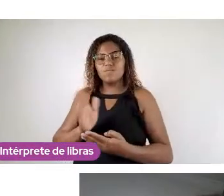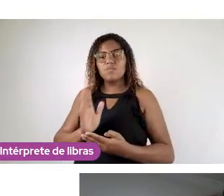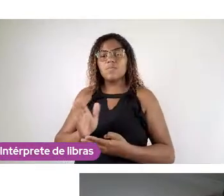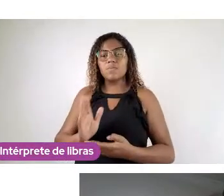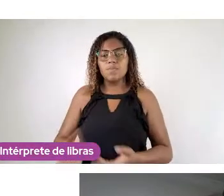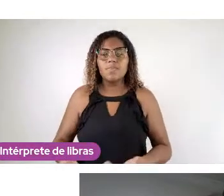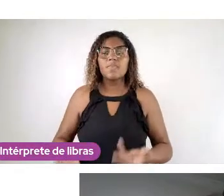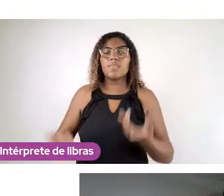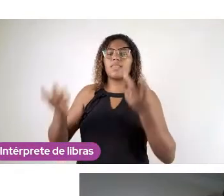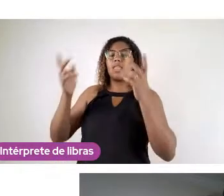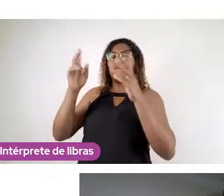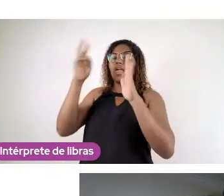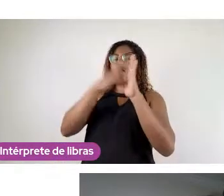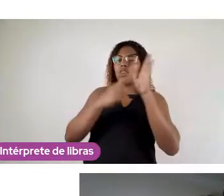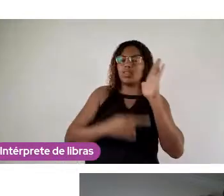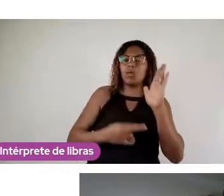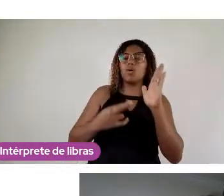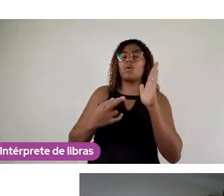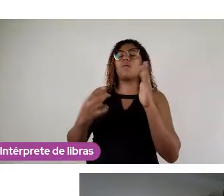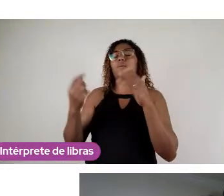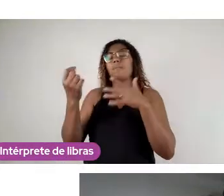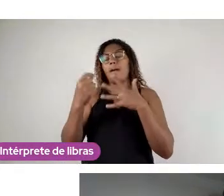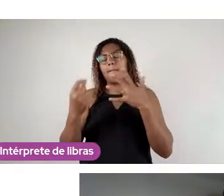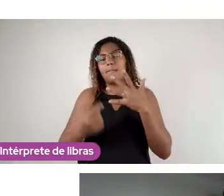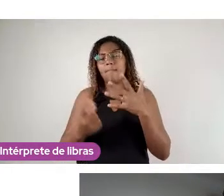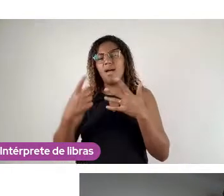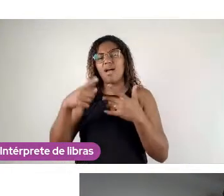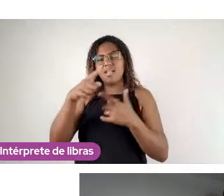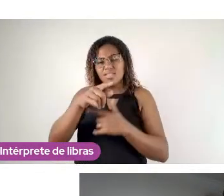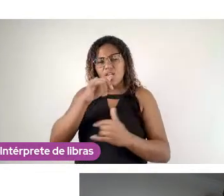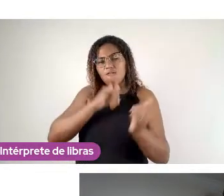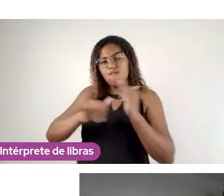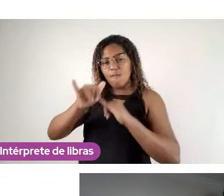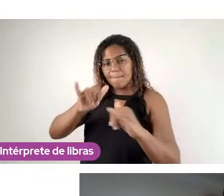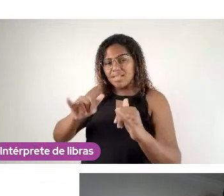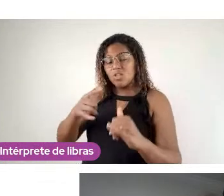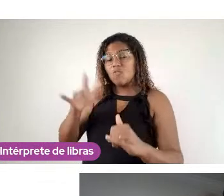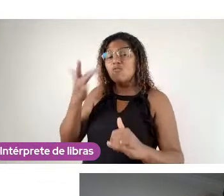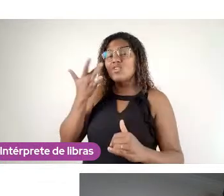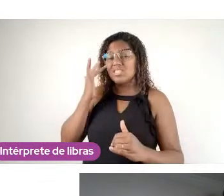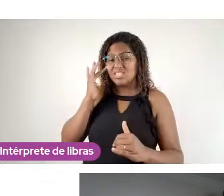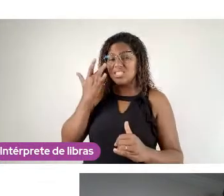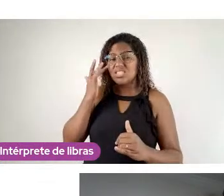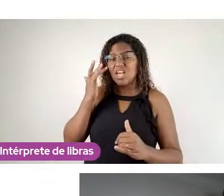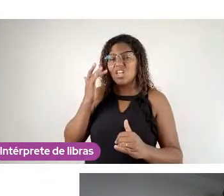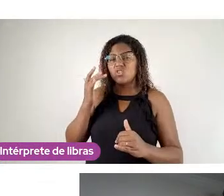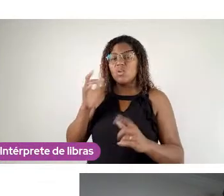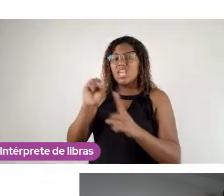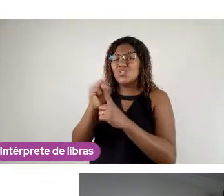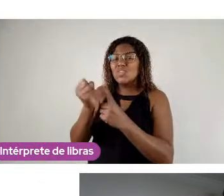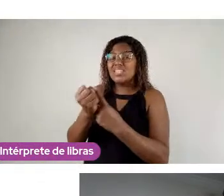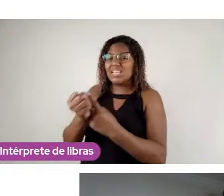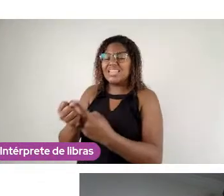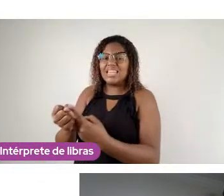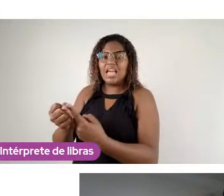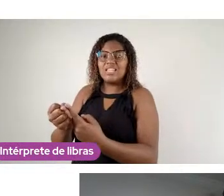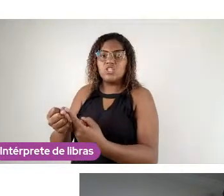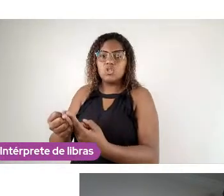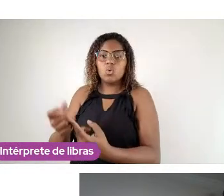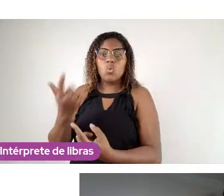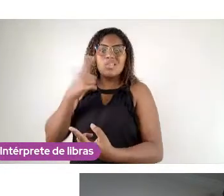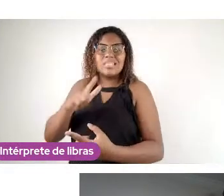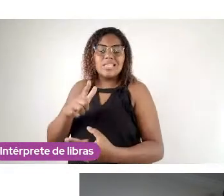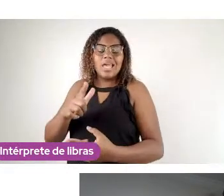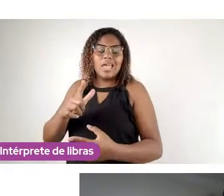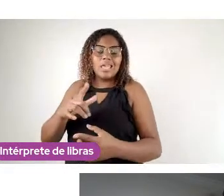vários relatórios, essas informações chegam na mão da sociedade de forma